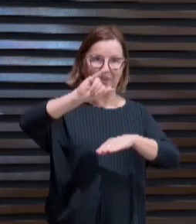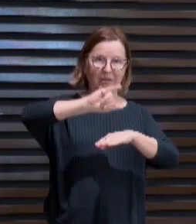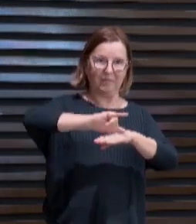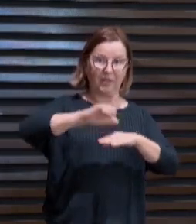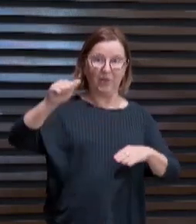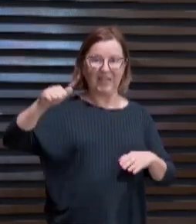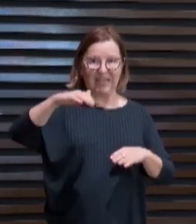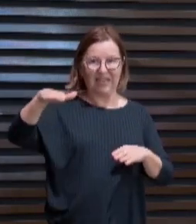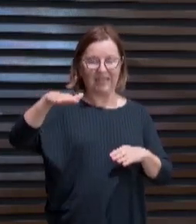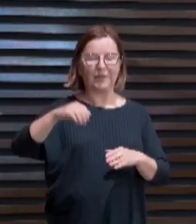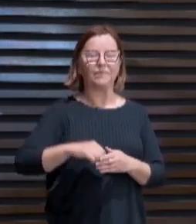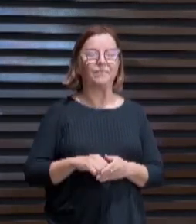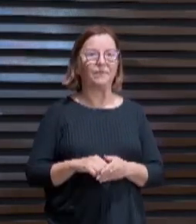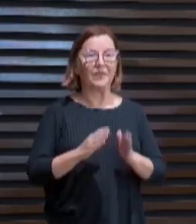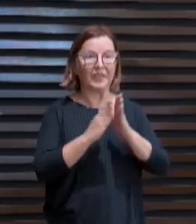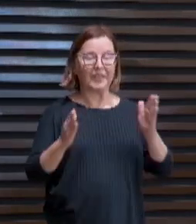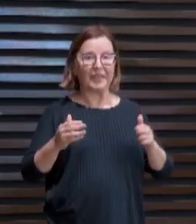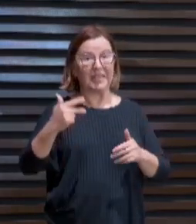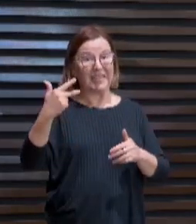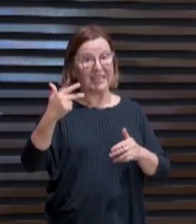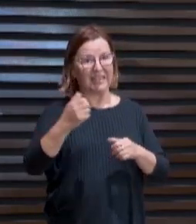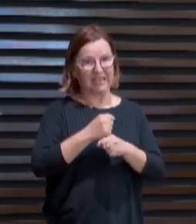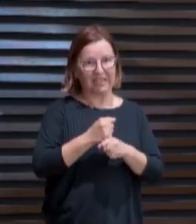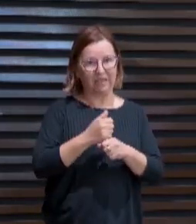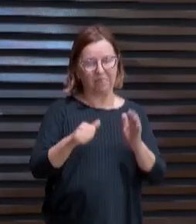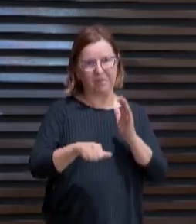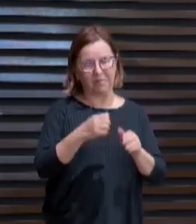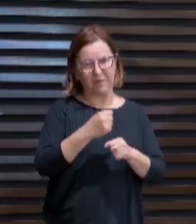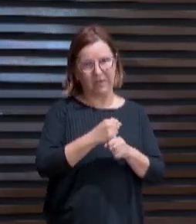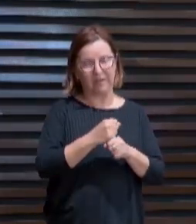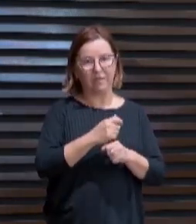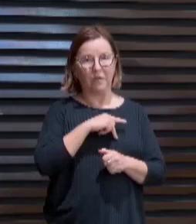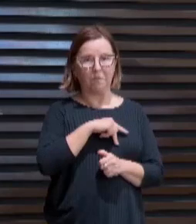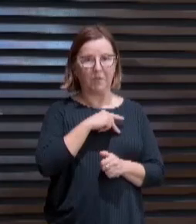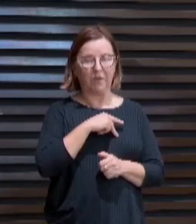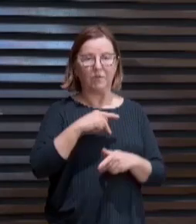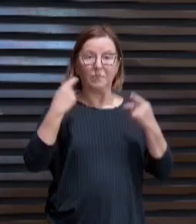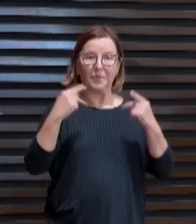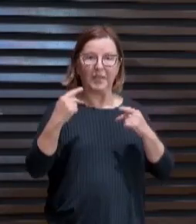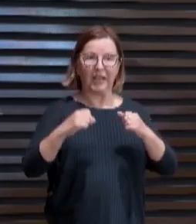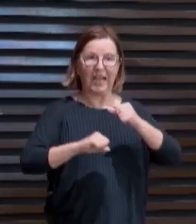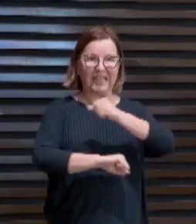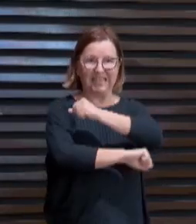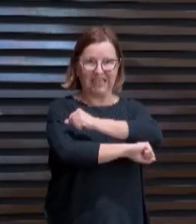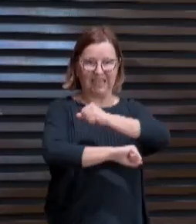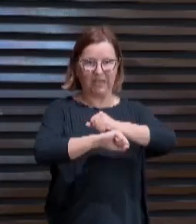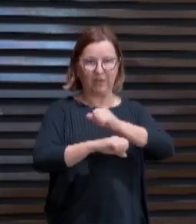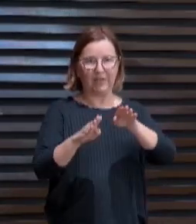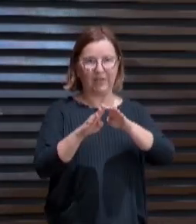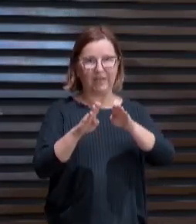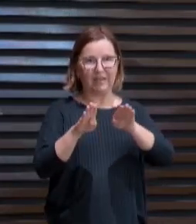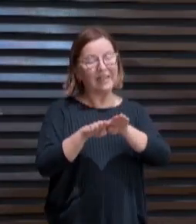Durante esses 3 anos em Éfeso, o primeiro ano ele pregava na sinagoga e nas casas,